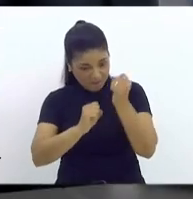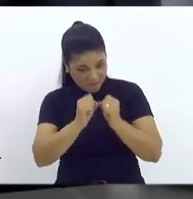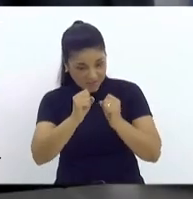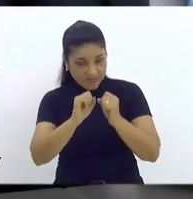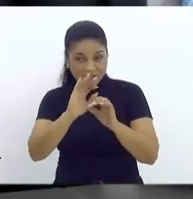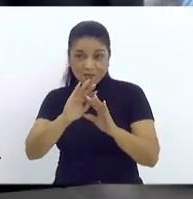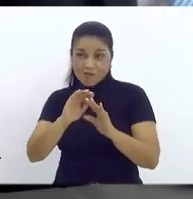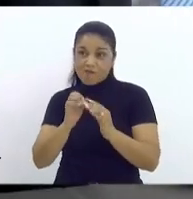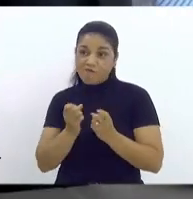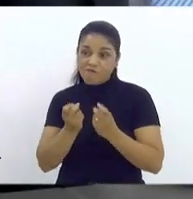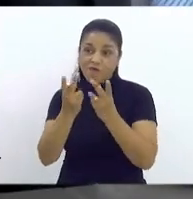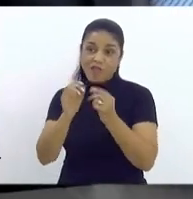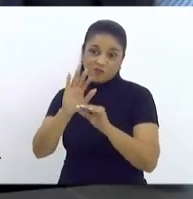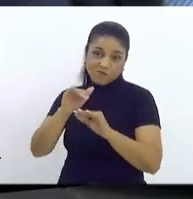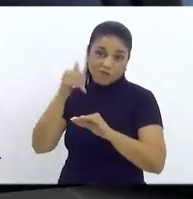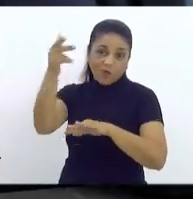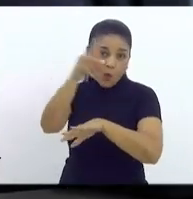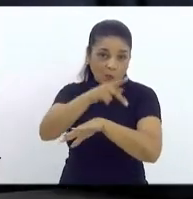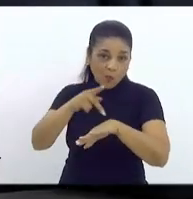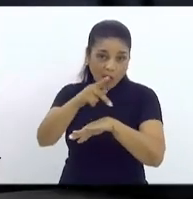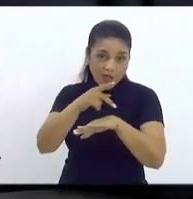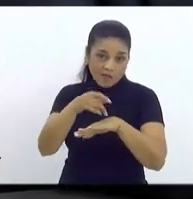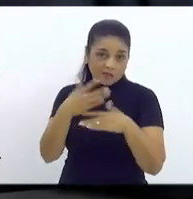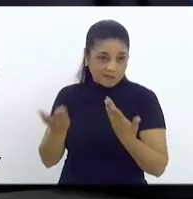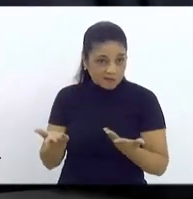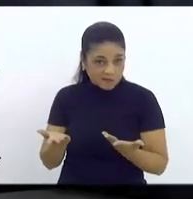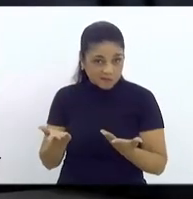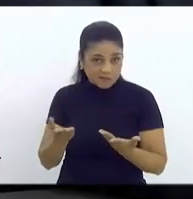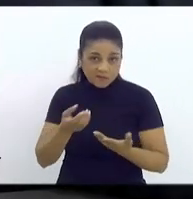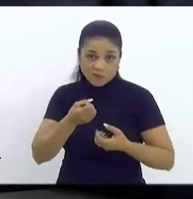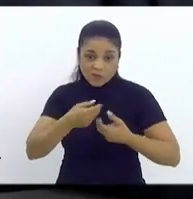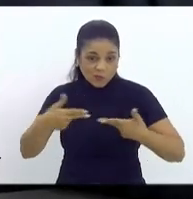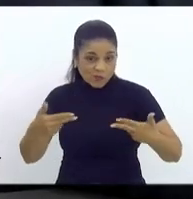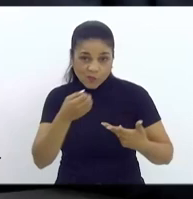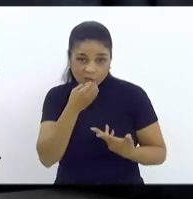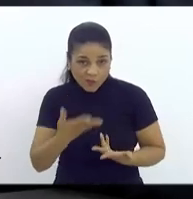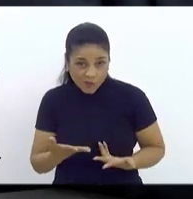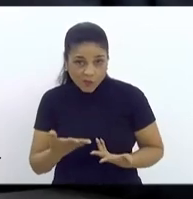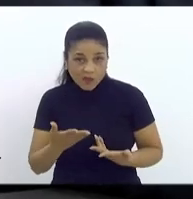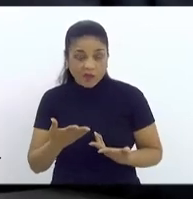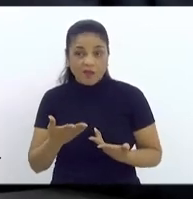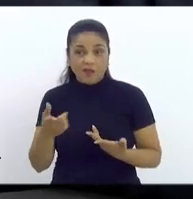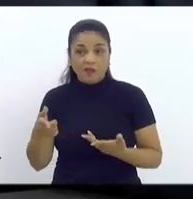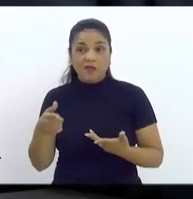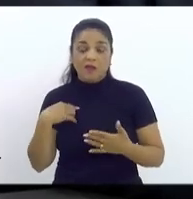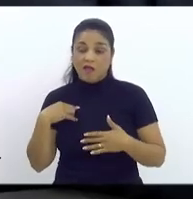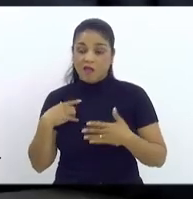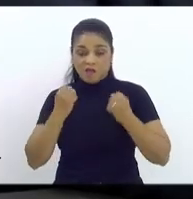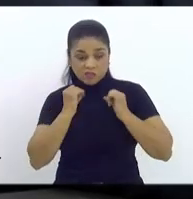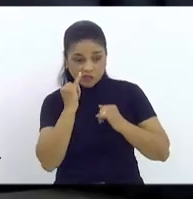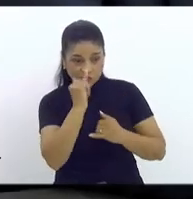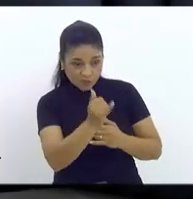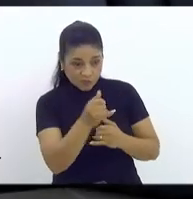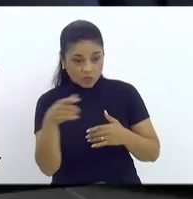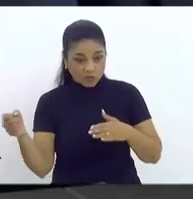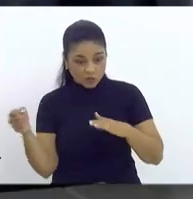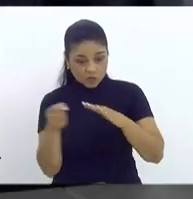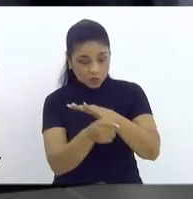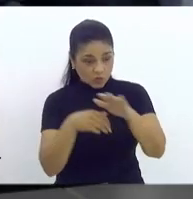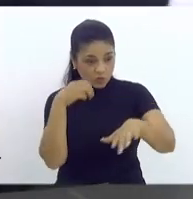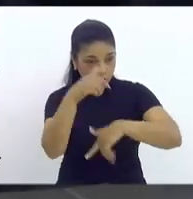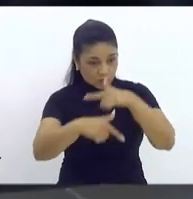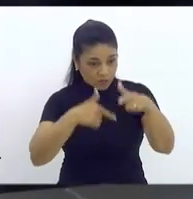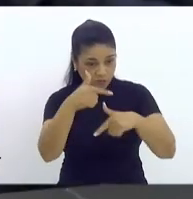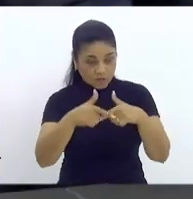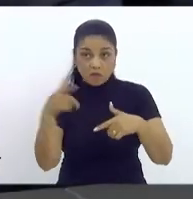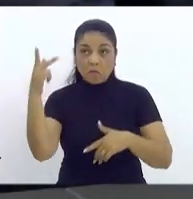que é ruim dentro do nosso Estado. Não, presidente? Levou para lá, né? Ela acabou de falar, né? Que levou os profissionais formados, levaram